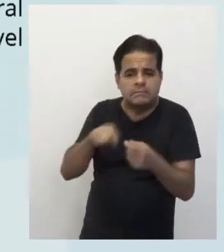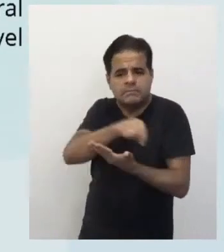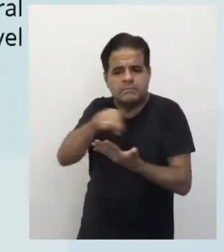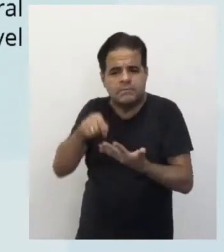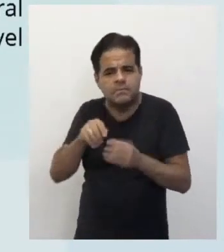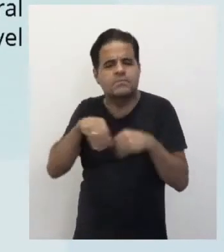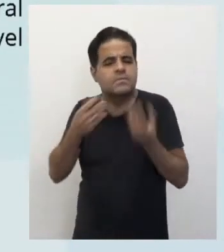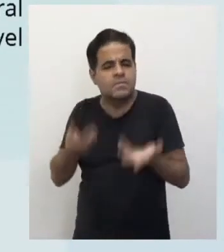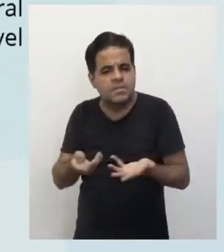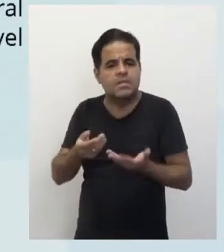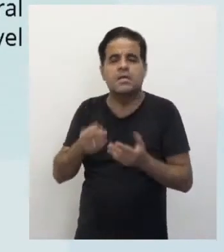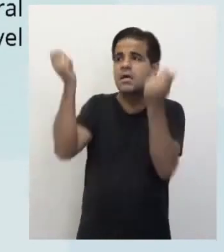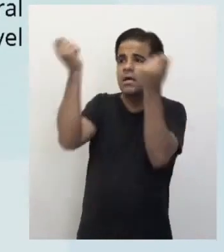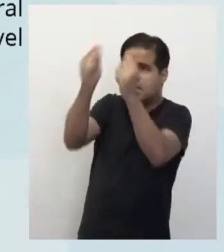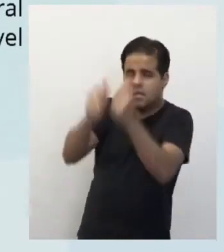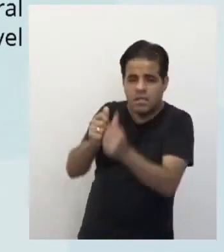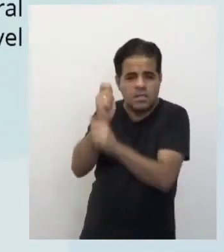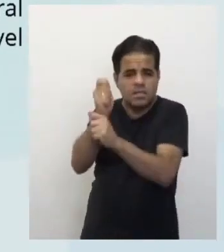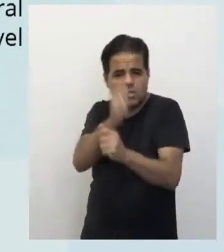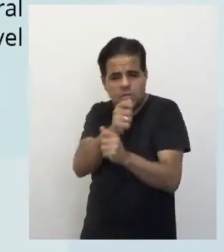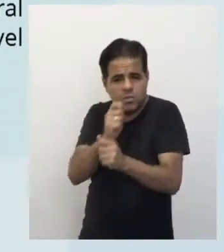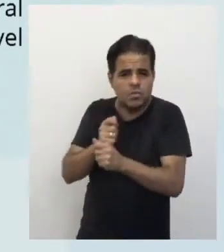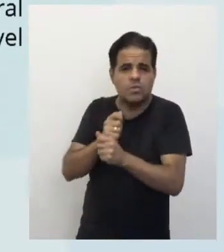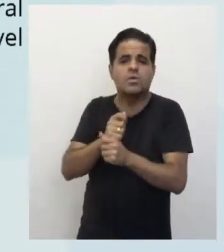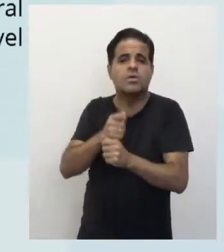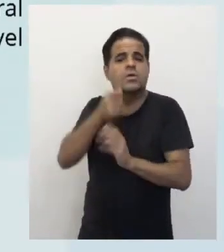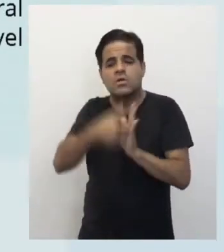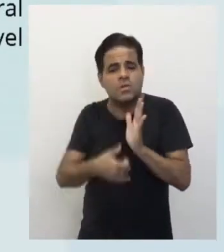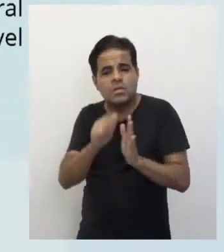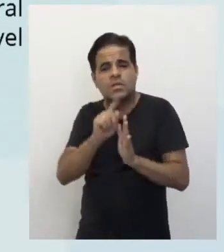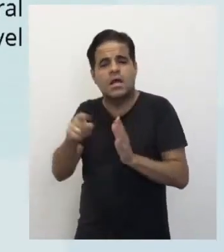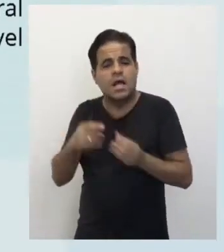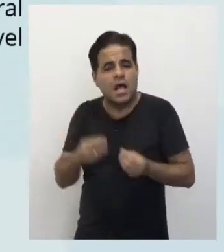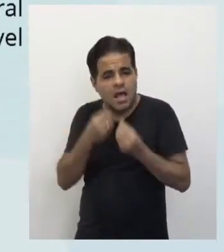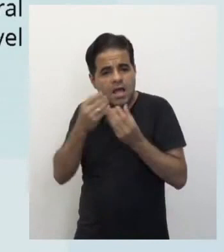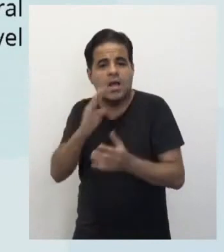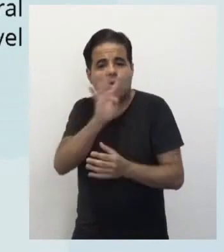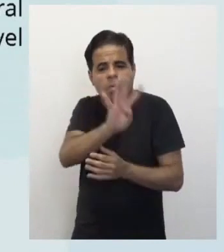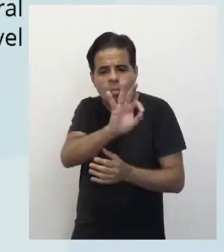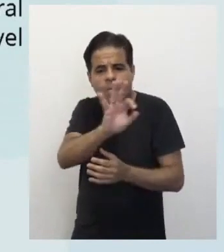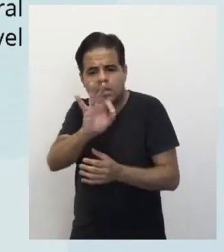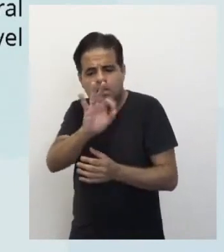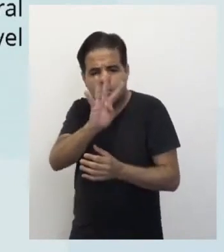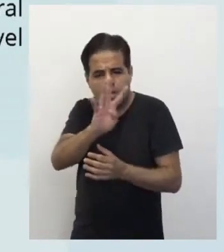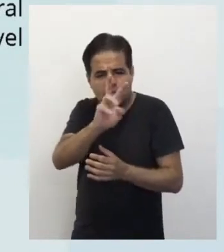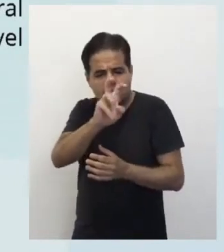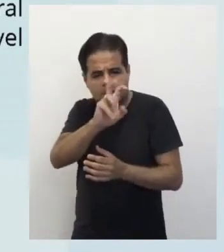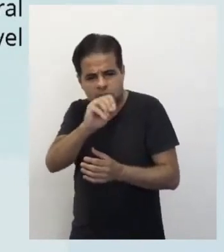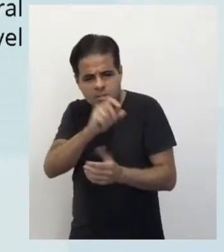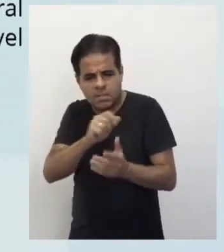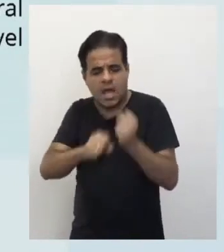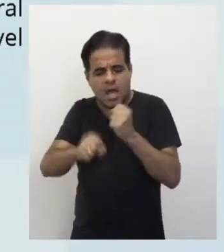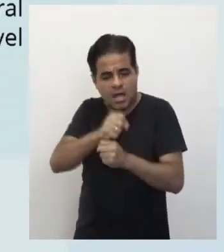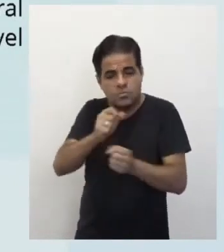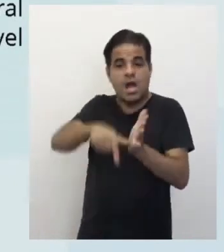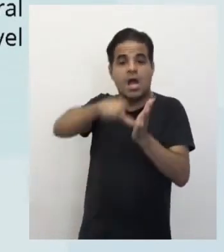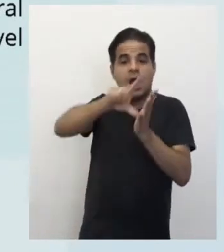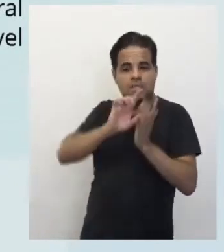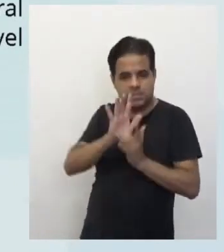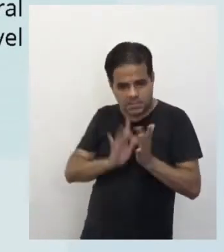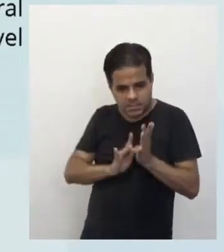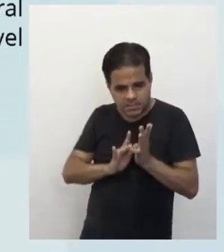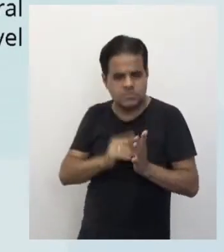Essa escultura se chama Discóbolo de Miron e ela data aí de 455 a.C.